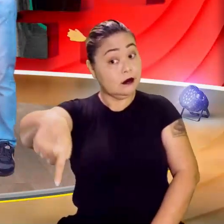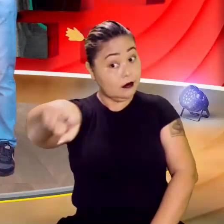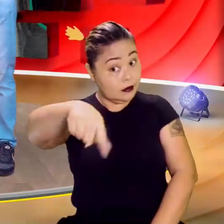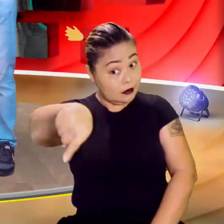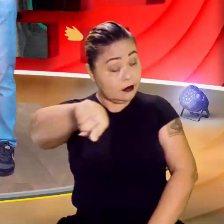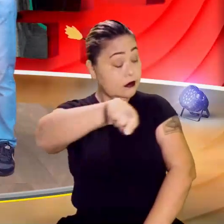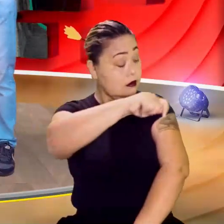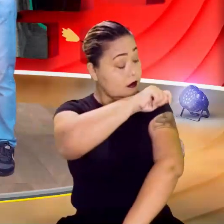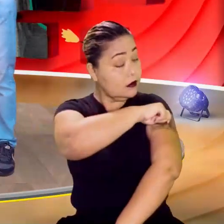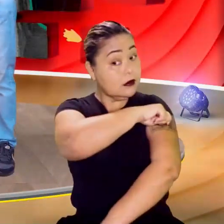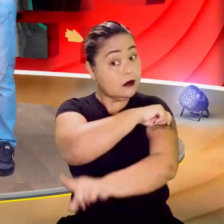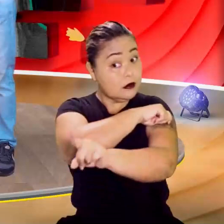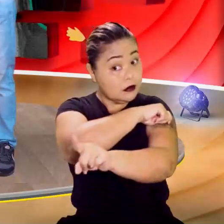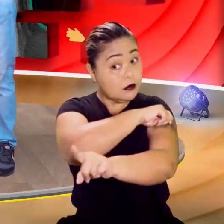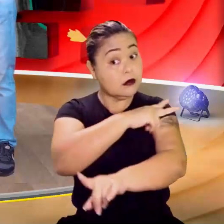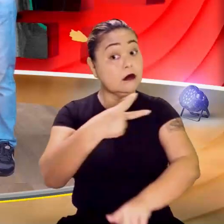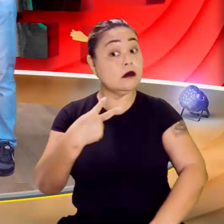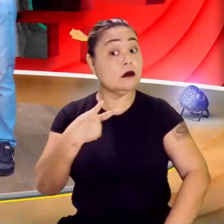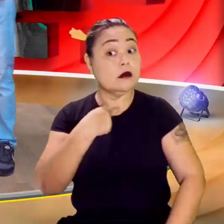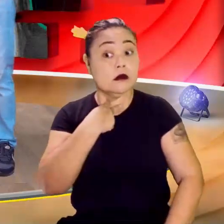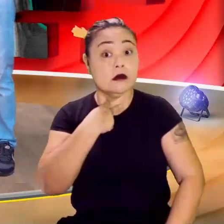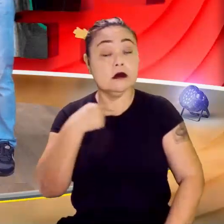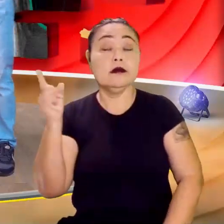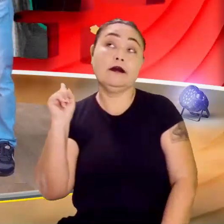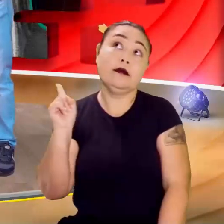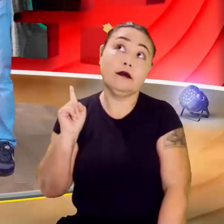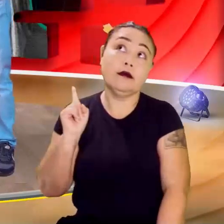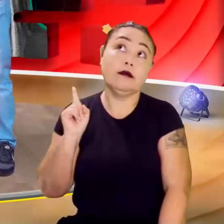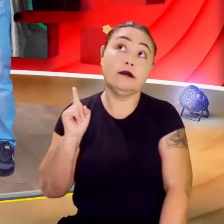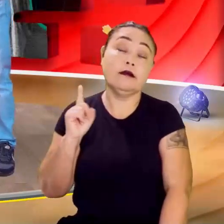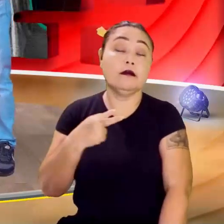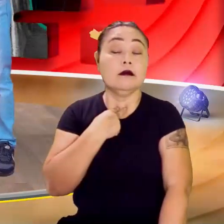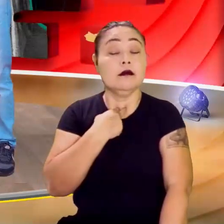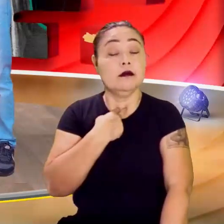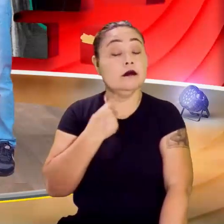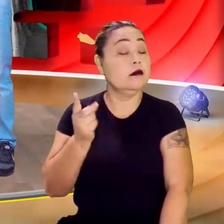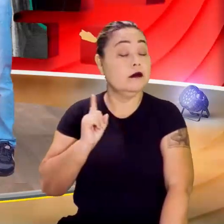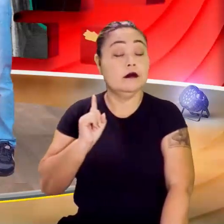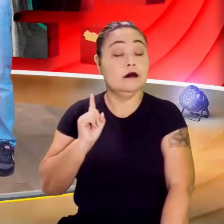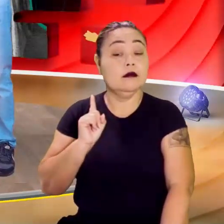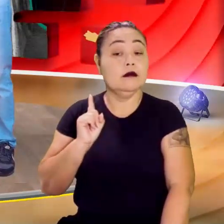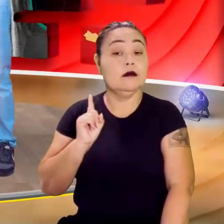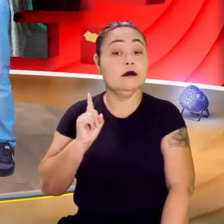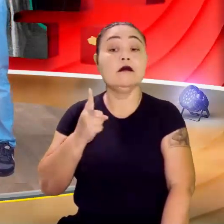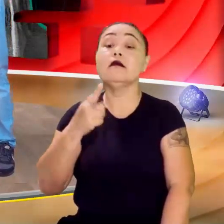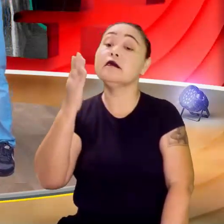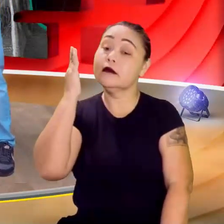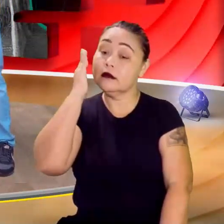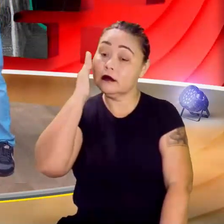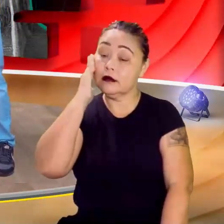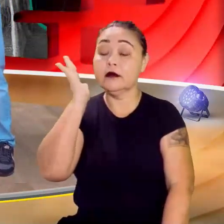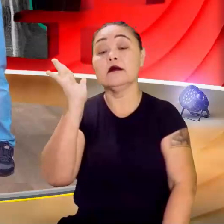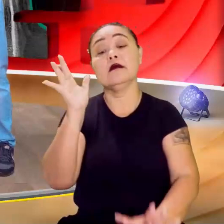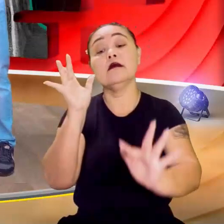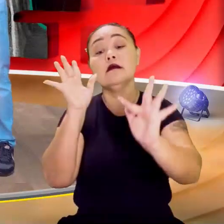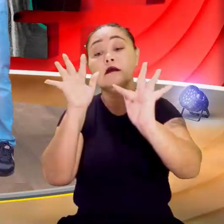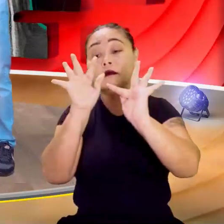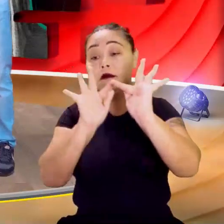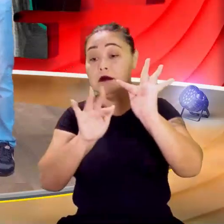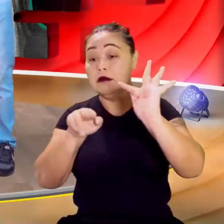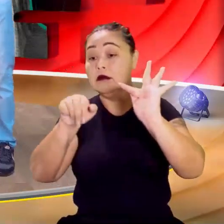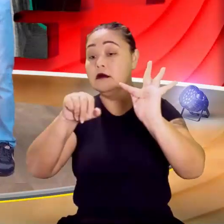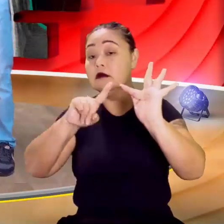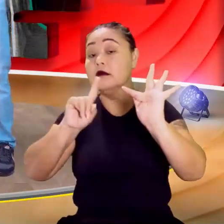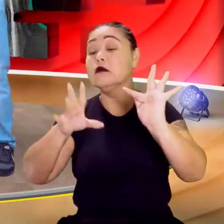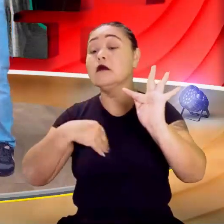podem mais ficar desse jeito. Não? Não, porque, olha só, eles já sabem o que é função. Eles